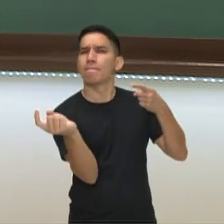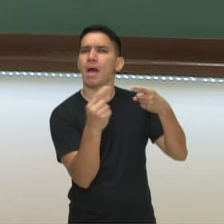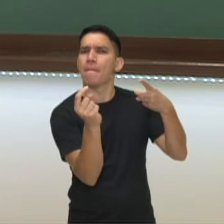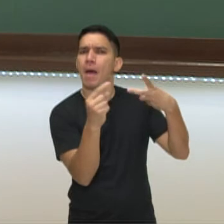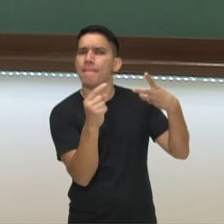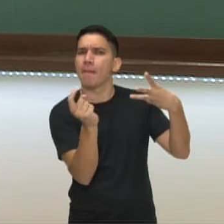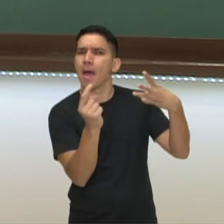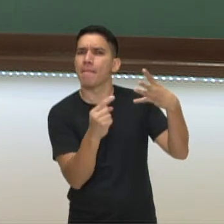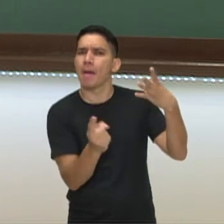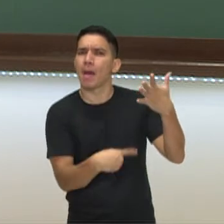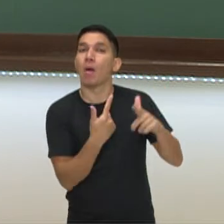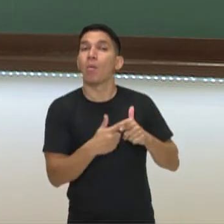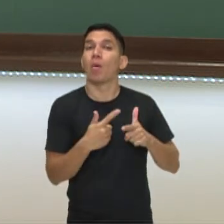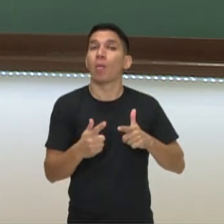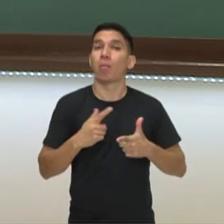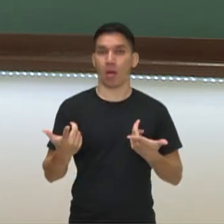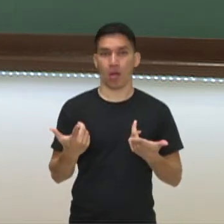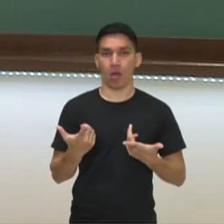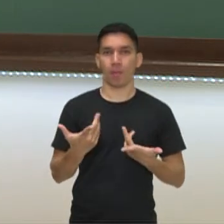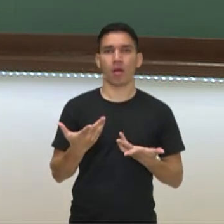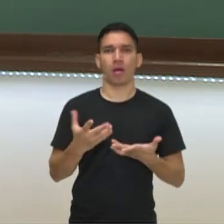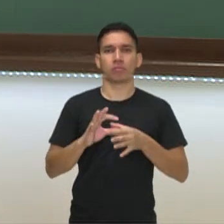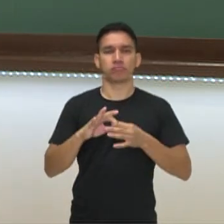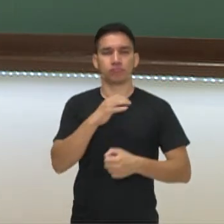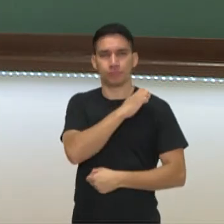os problemas do regime. Legal?